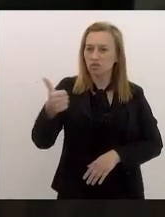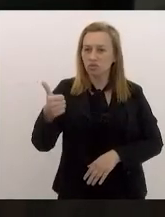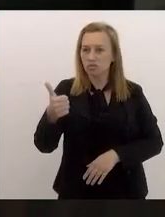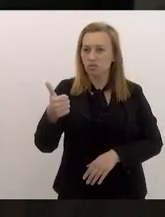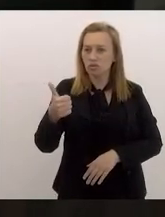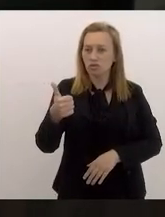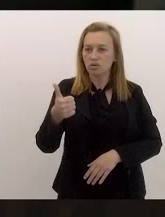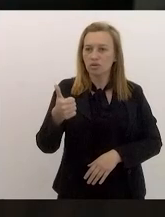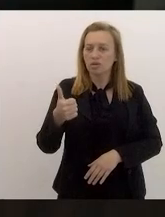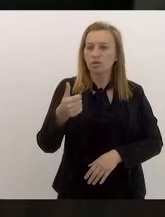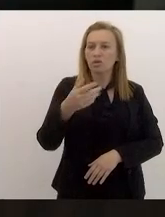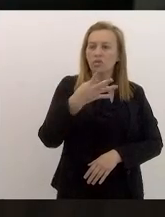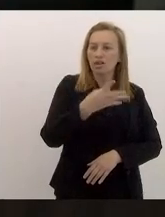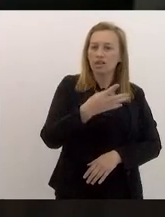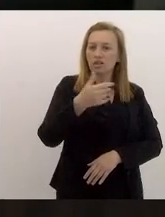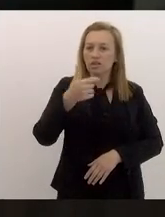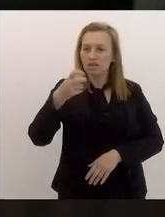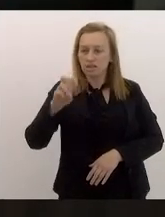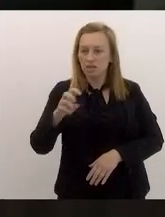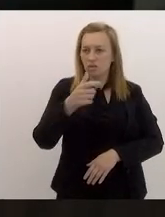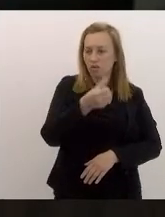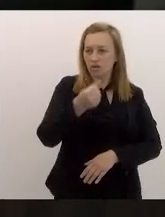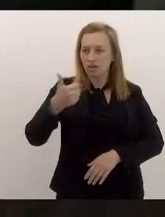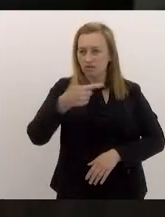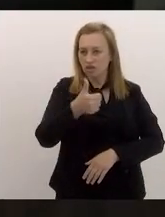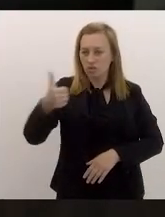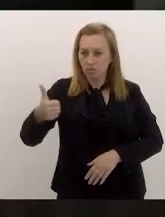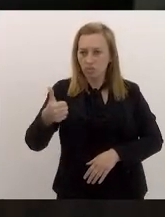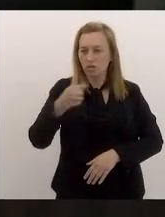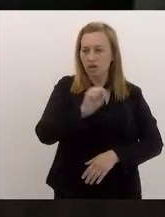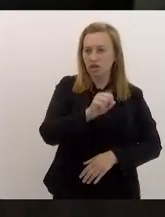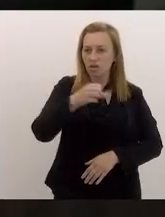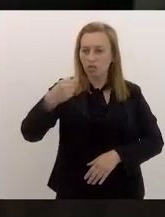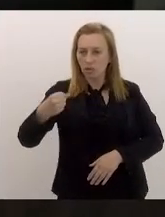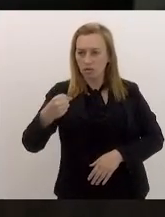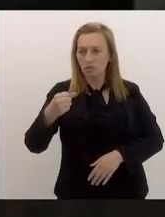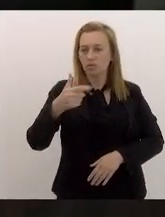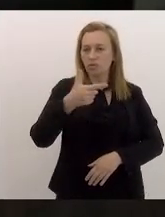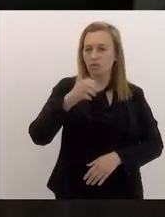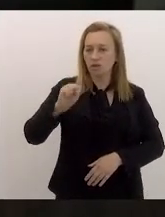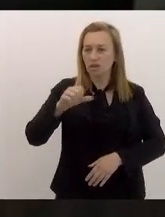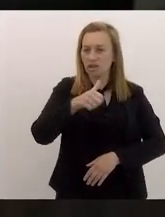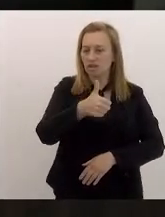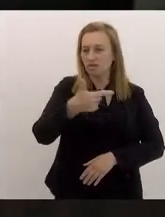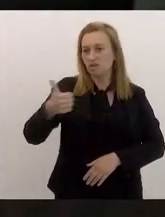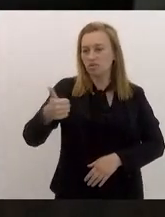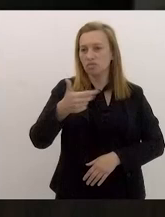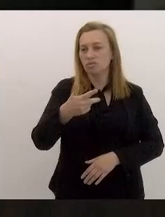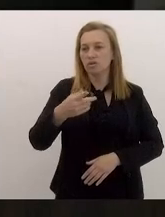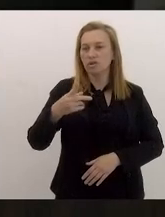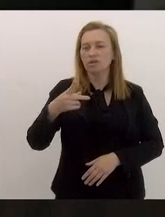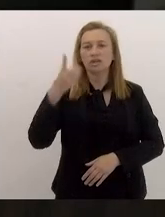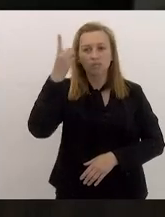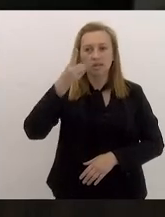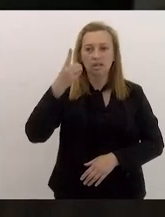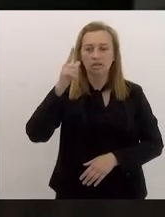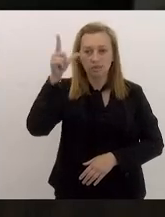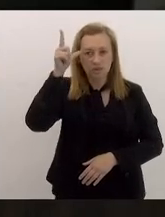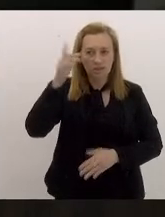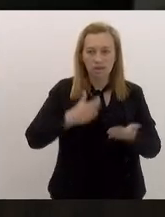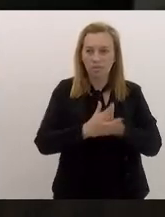4580 de 21 4198 de 21 deputado Alucinha, os senhores que aprovam, permaneçam como estão aprovados. aprovados.